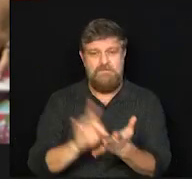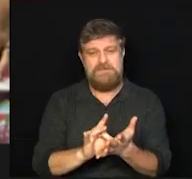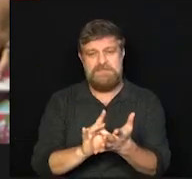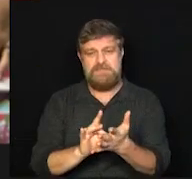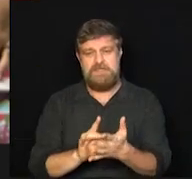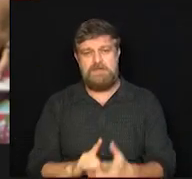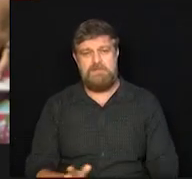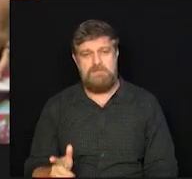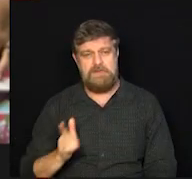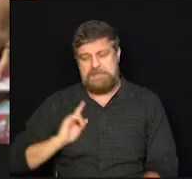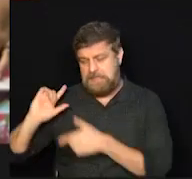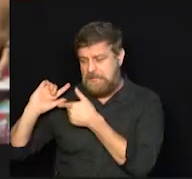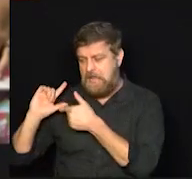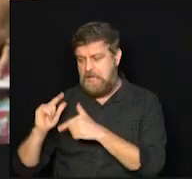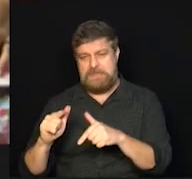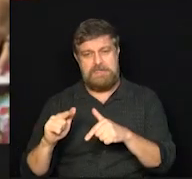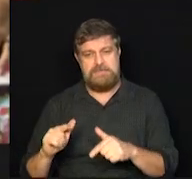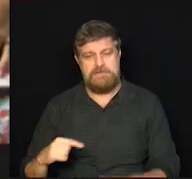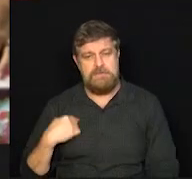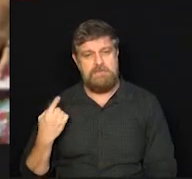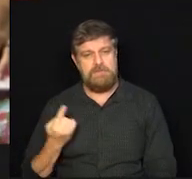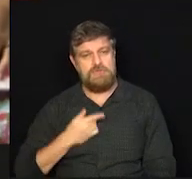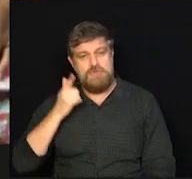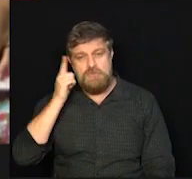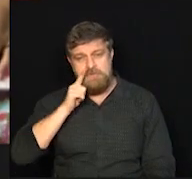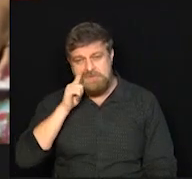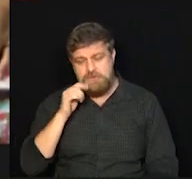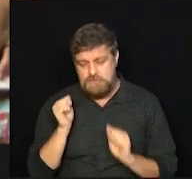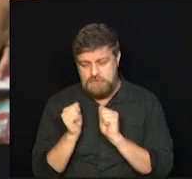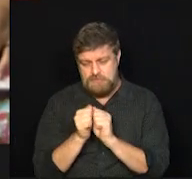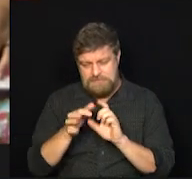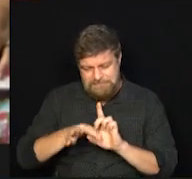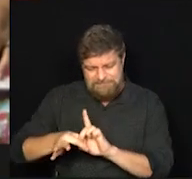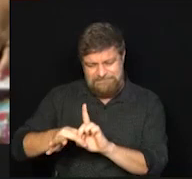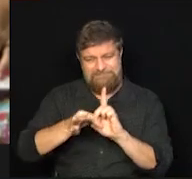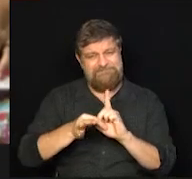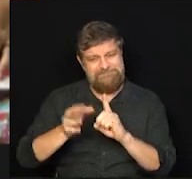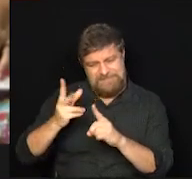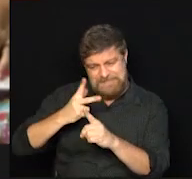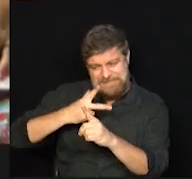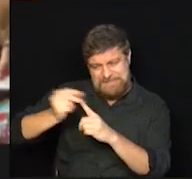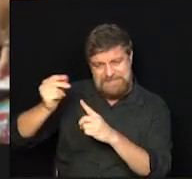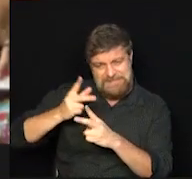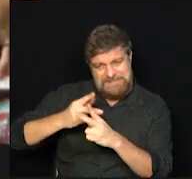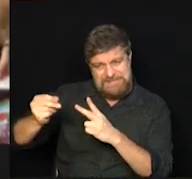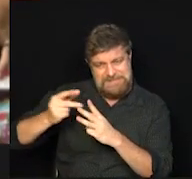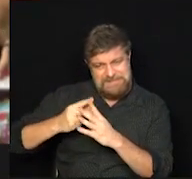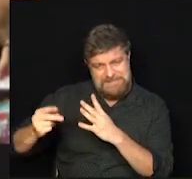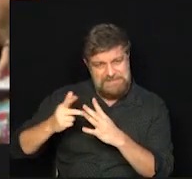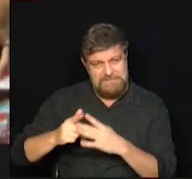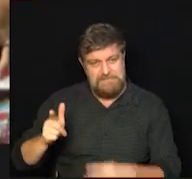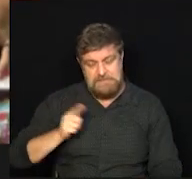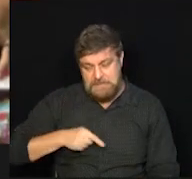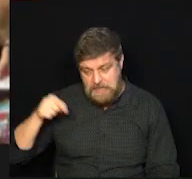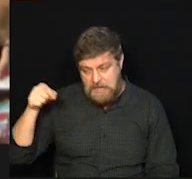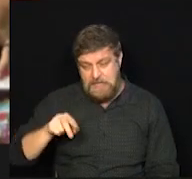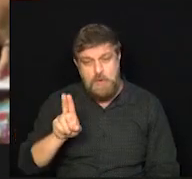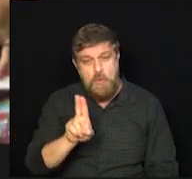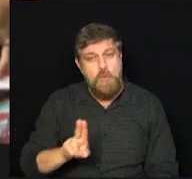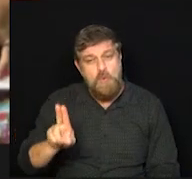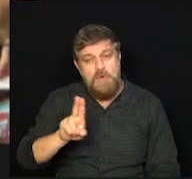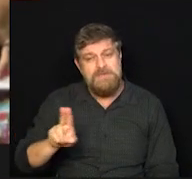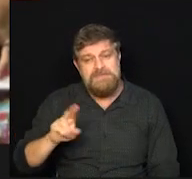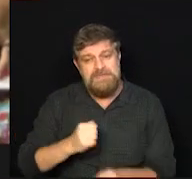cidade e que nós conseguimos juntos tantas vitórias como a própria permissão de uso no